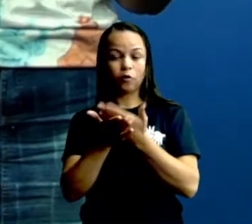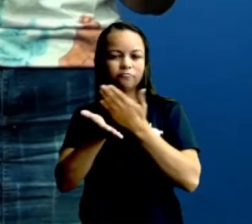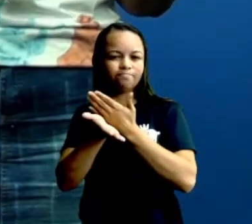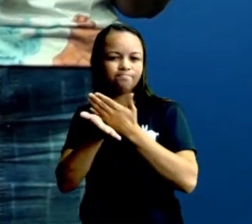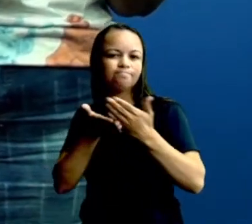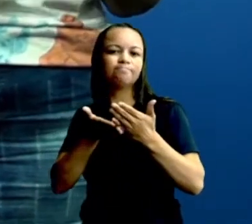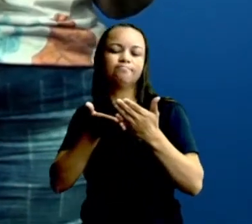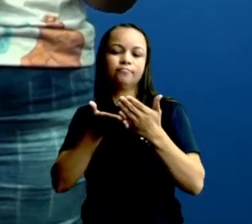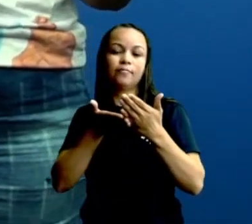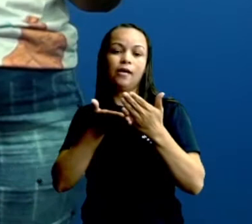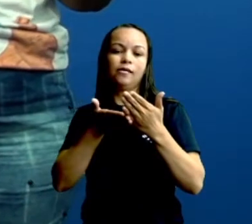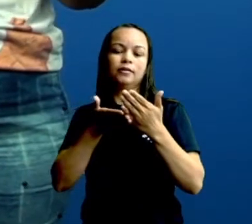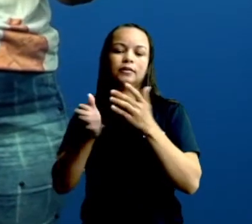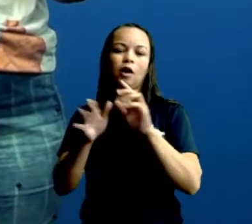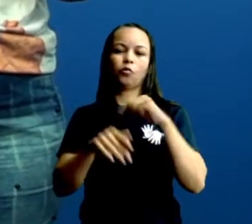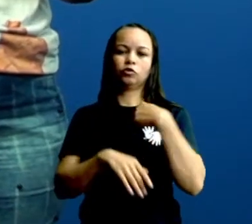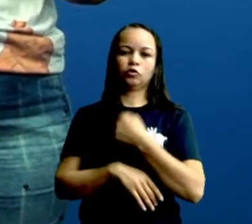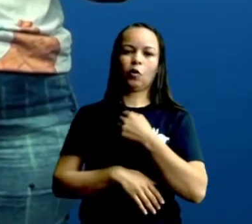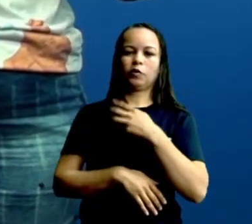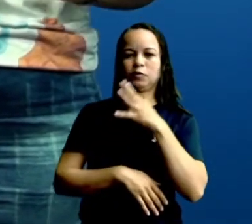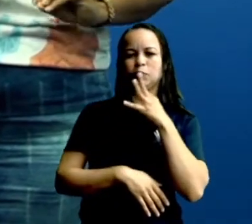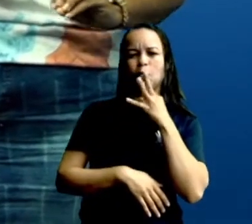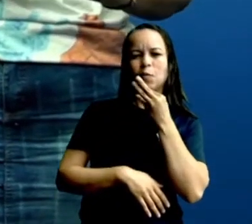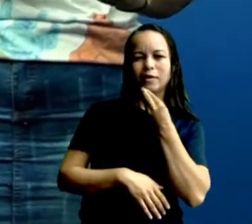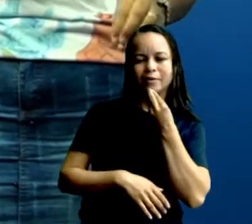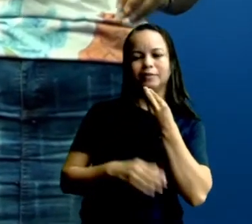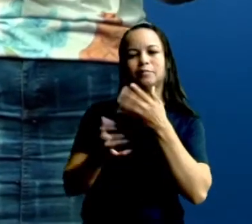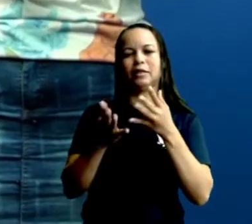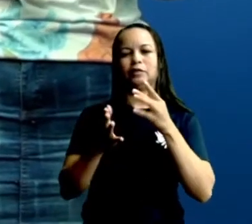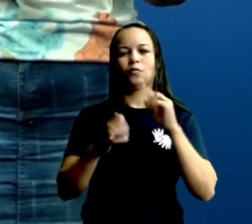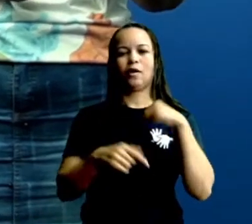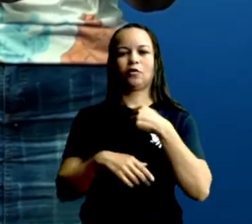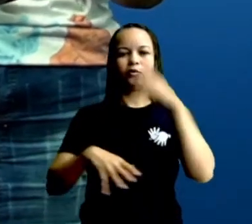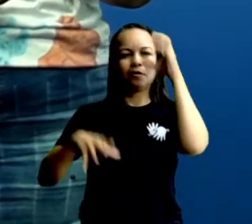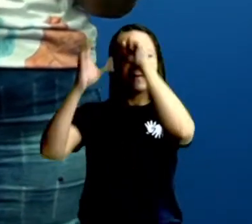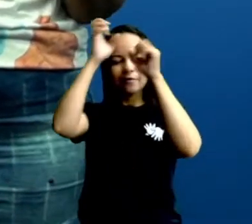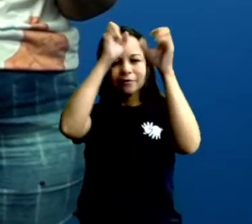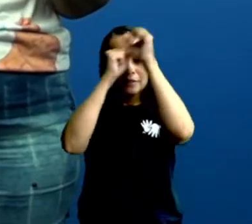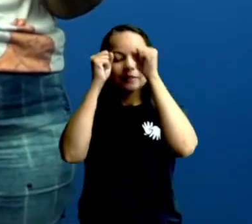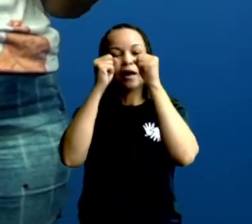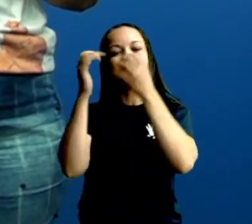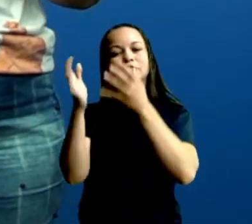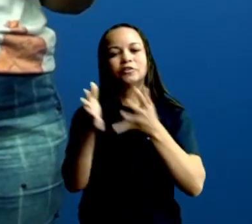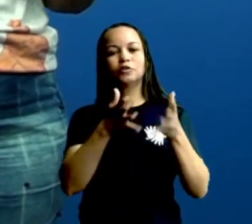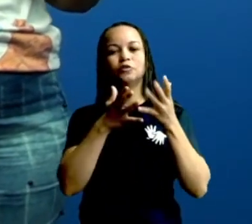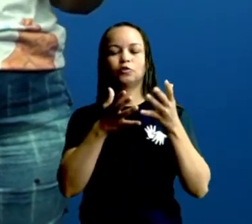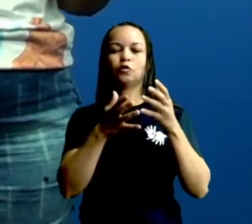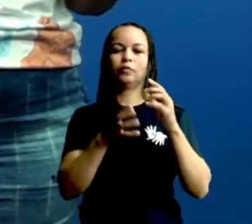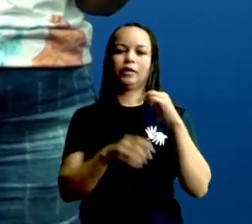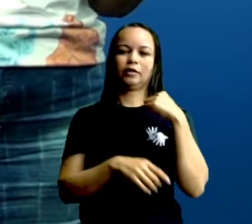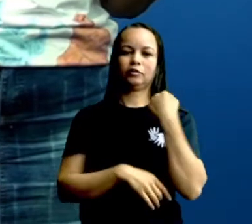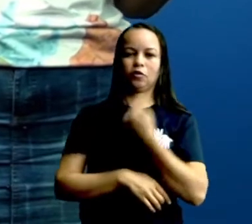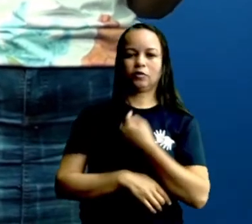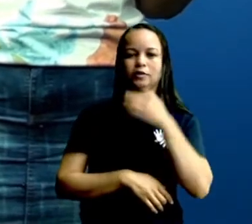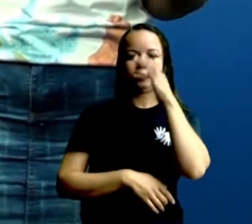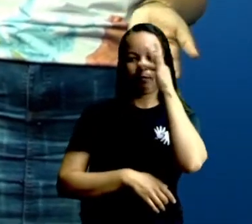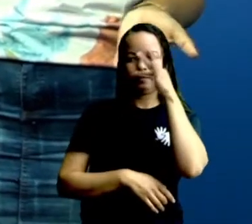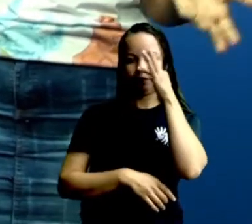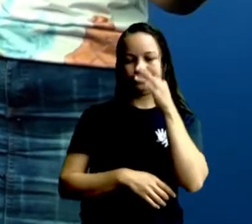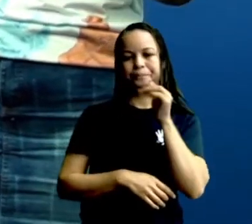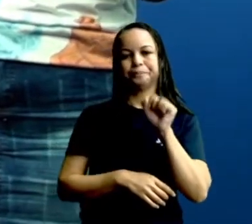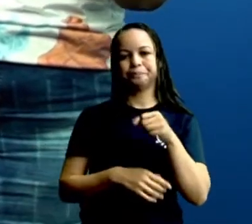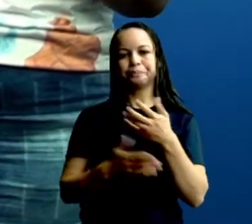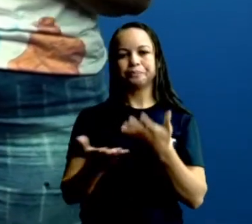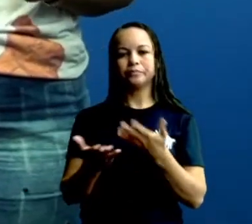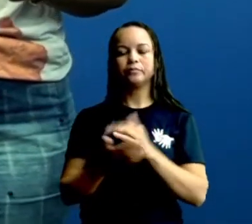início aos nossos conhecimentos, à nossa aprendizagem sobre as nossas plantas. Isso